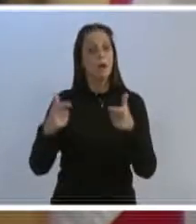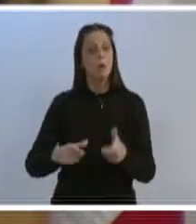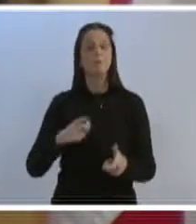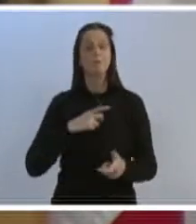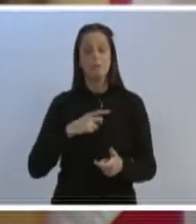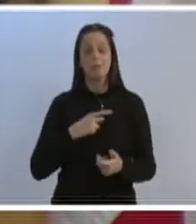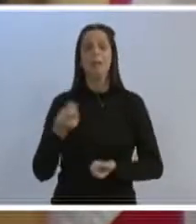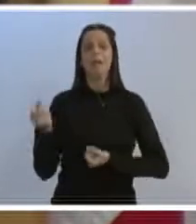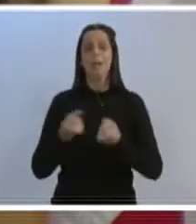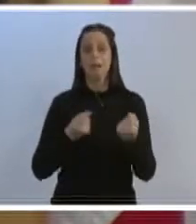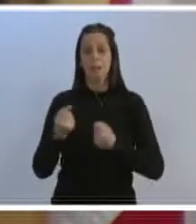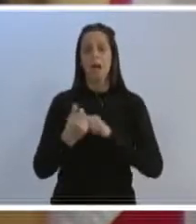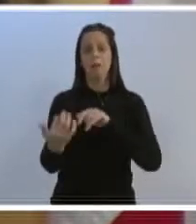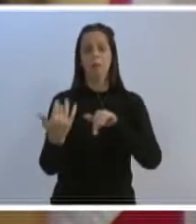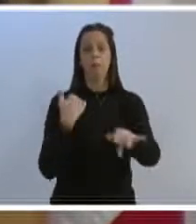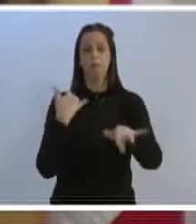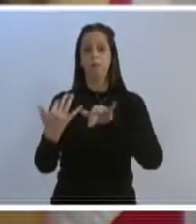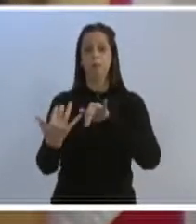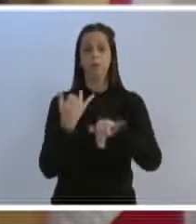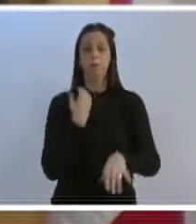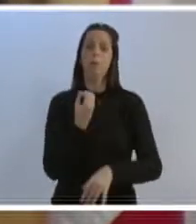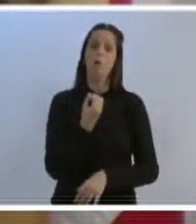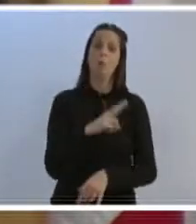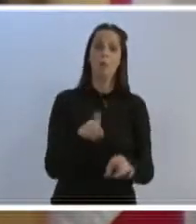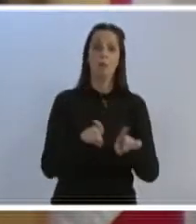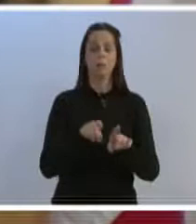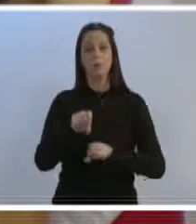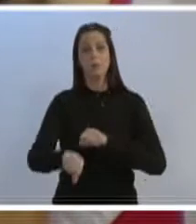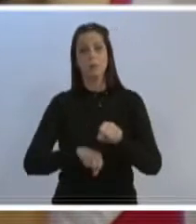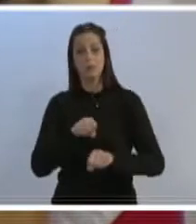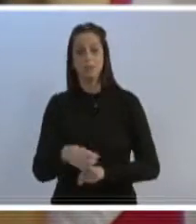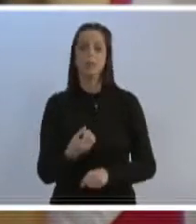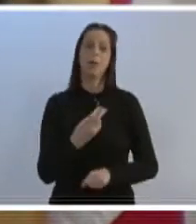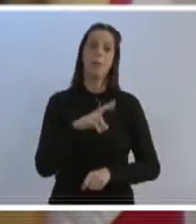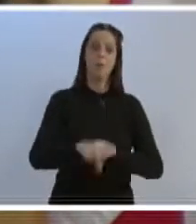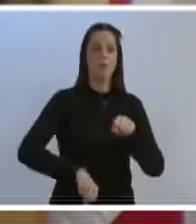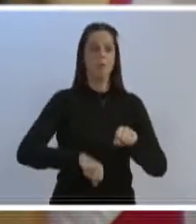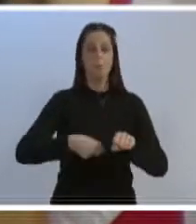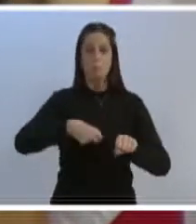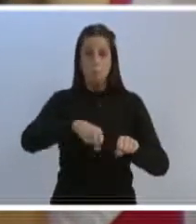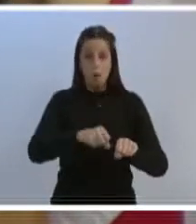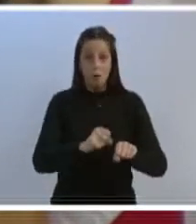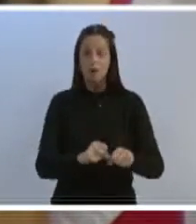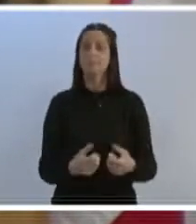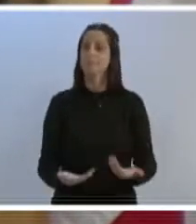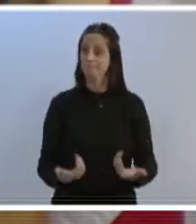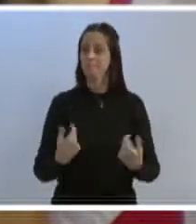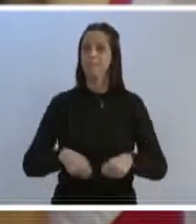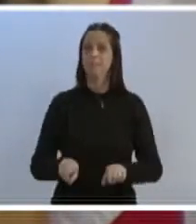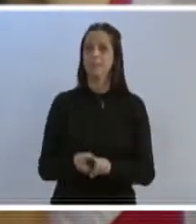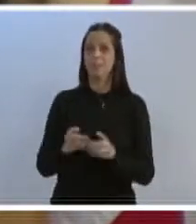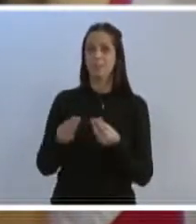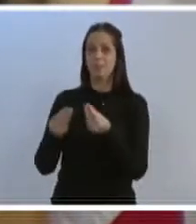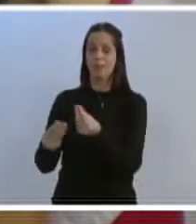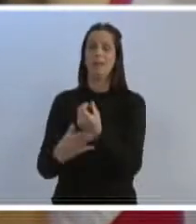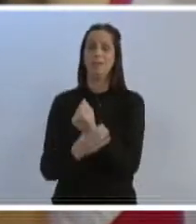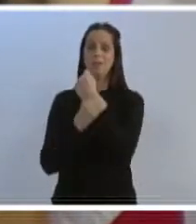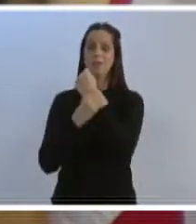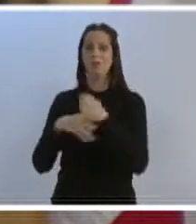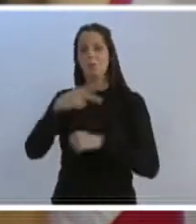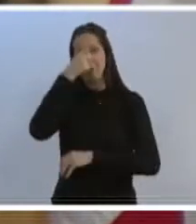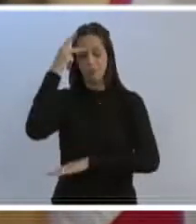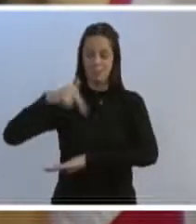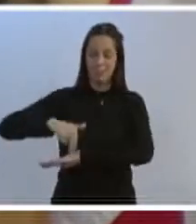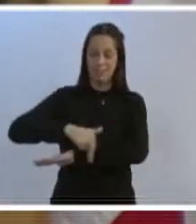veículos o que seria de ciclistas ou motociclistas nós precisamos também garantir a segurança do pedestre